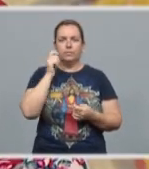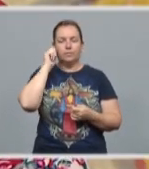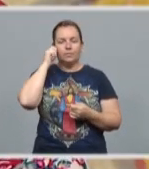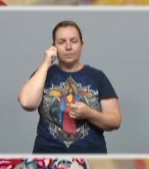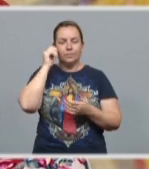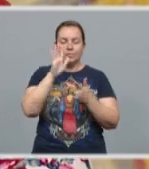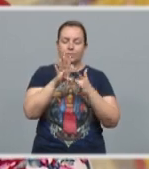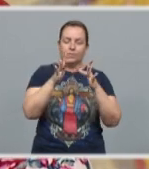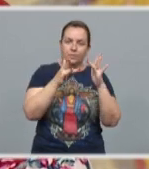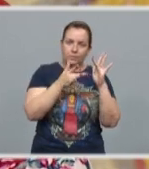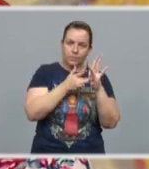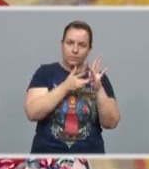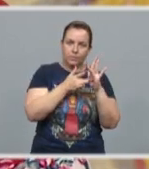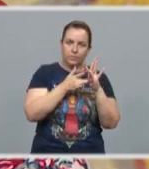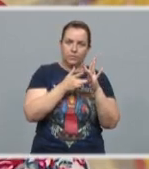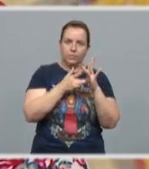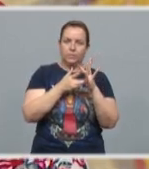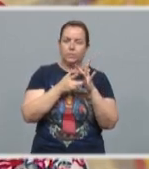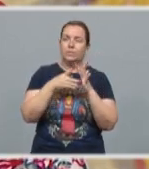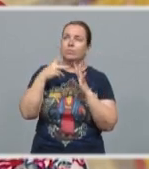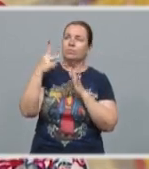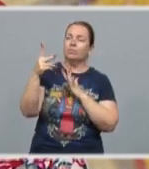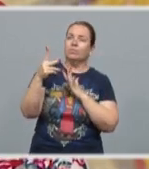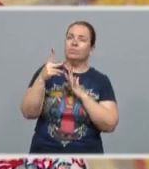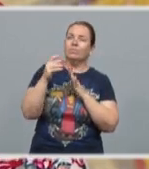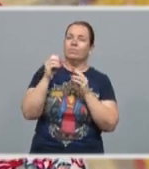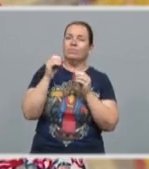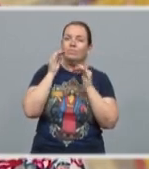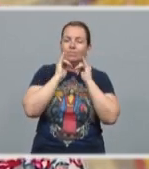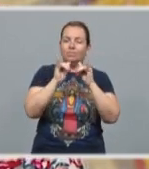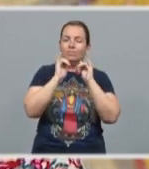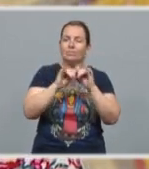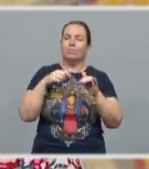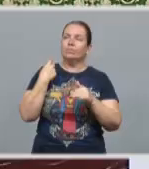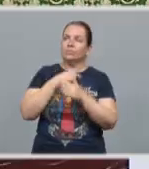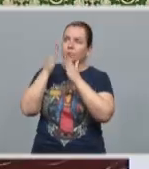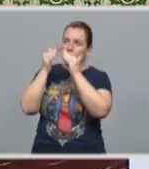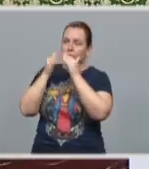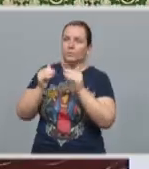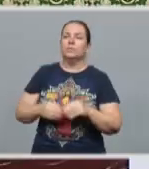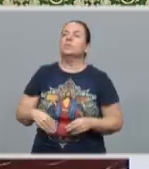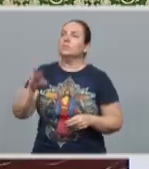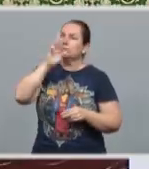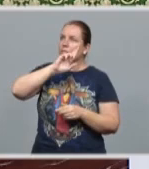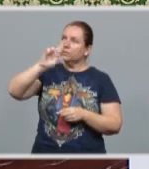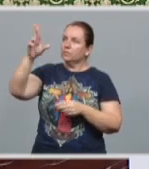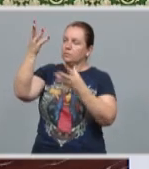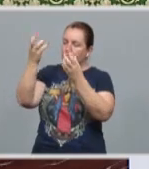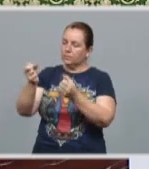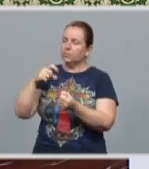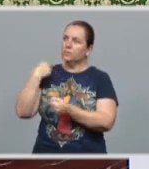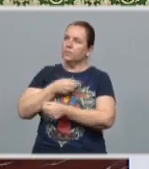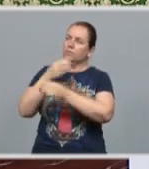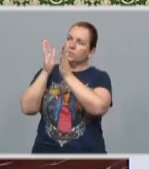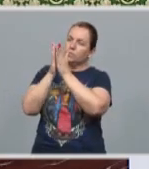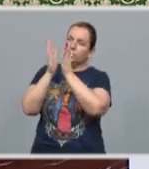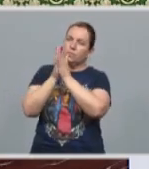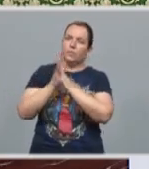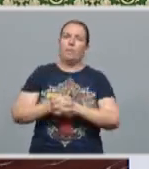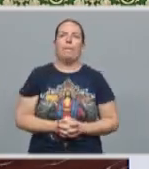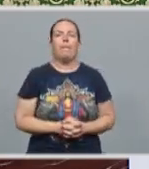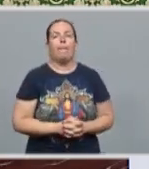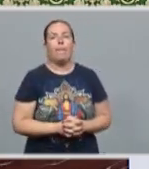mistério de Cristo e sermos suas testemunhas, nós vos pedimos. Senhor, ouvi a nossa